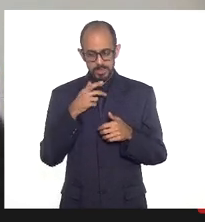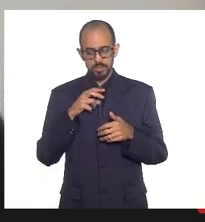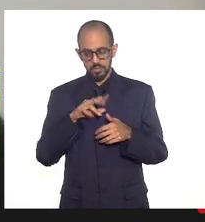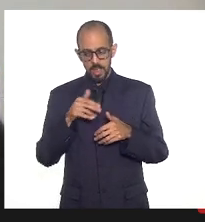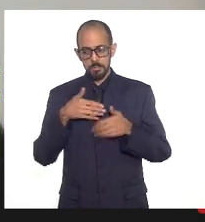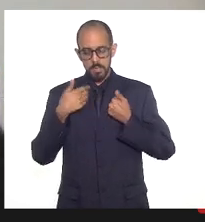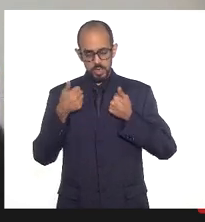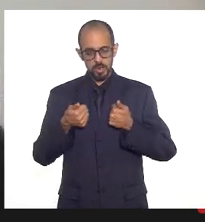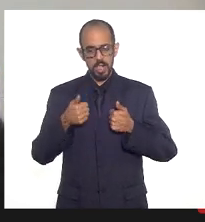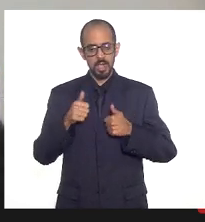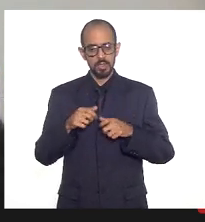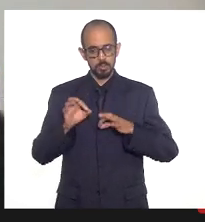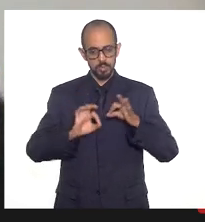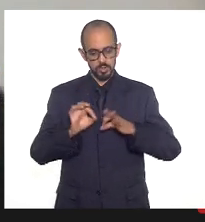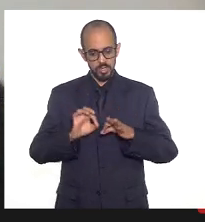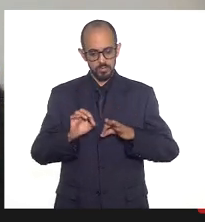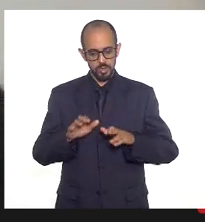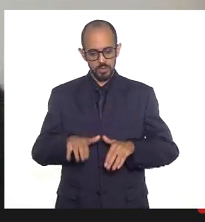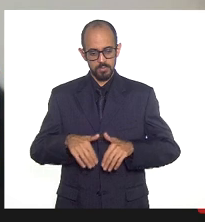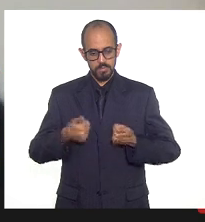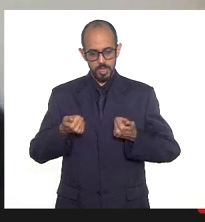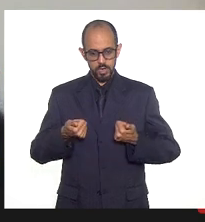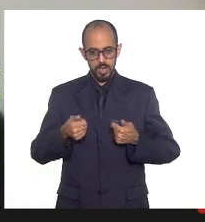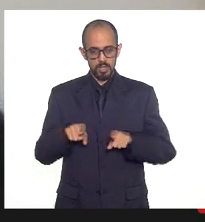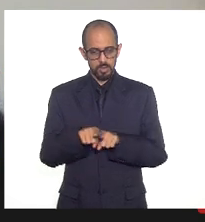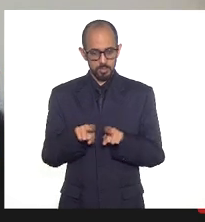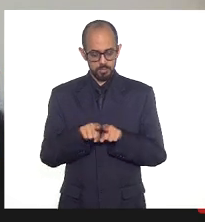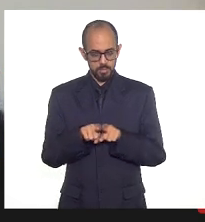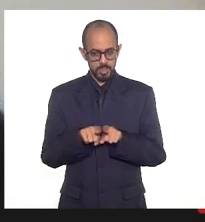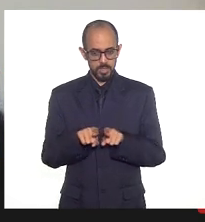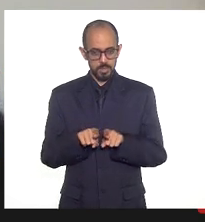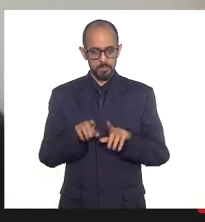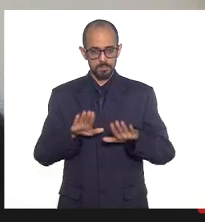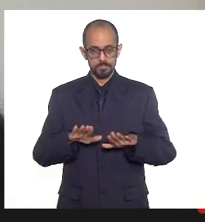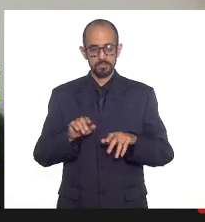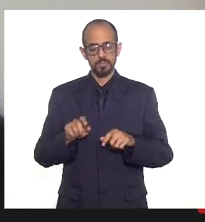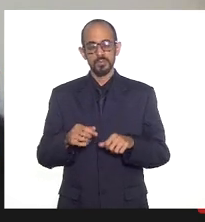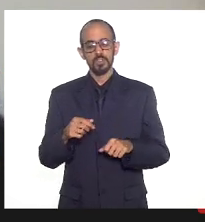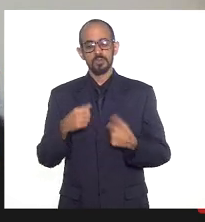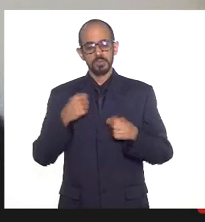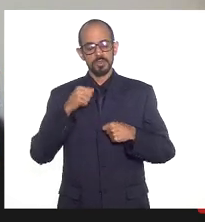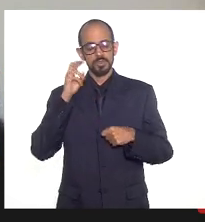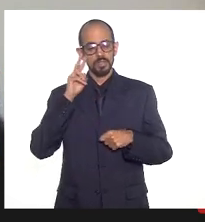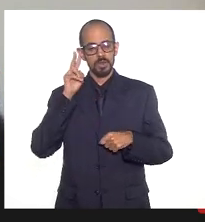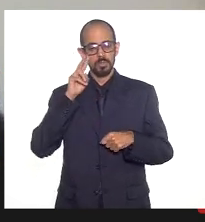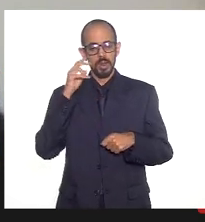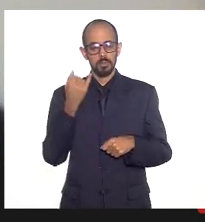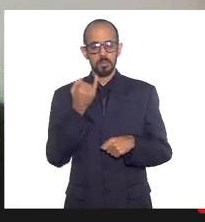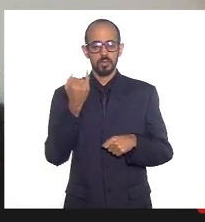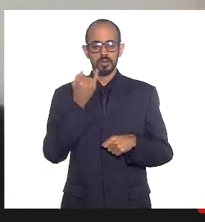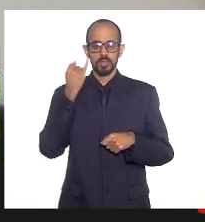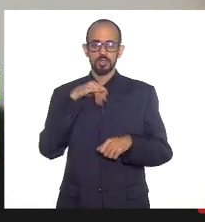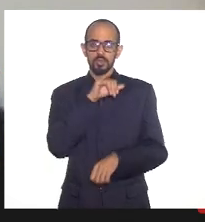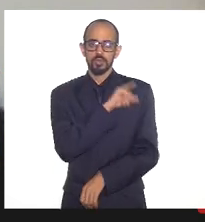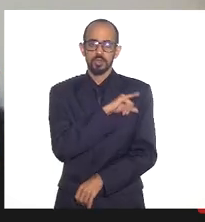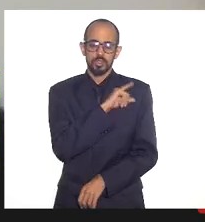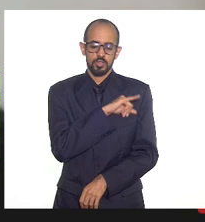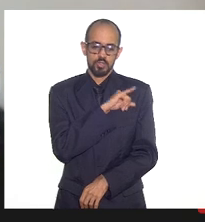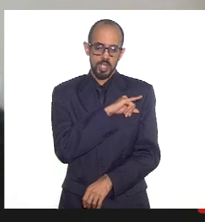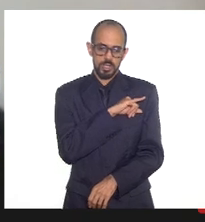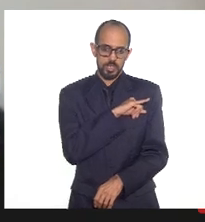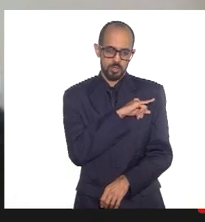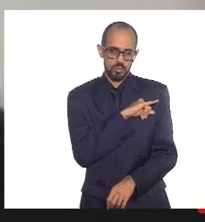foi sendo ampliado, né? A gente tem que lembrar a importância do Rio de Janeiro nessa construção, porque a EBC foi criada reunindo os veículos